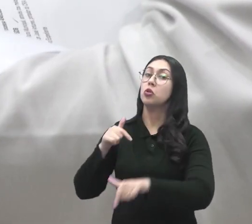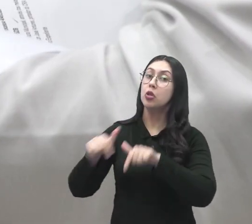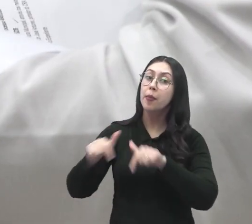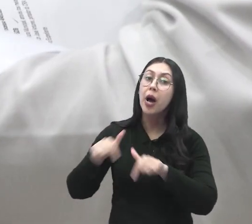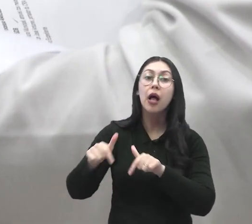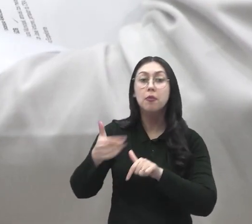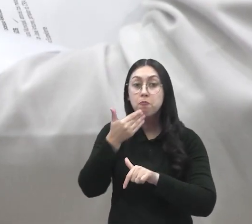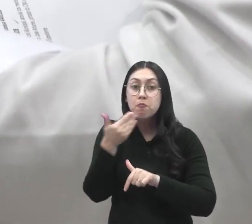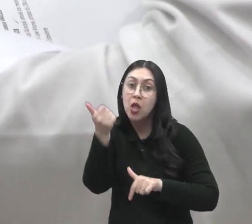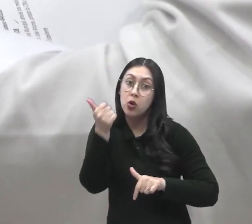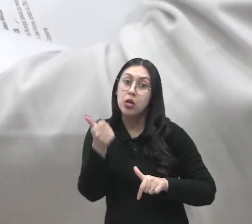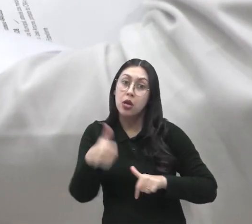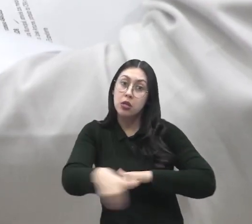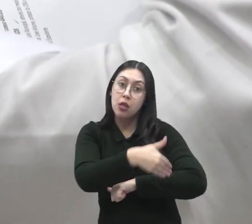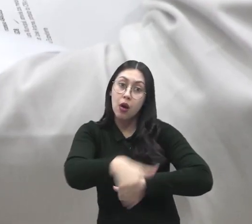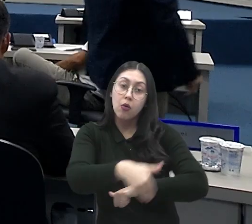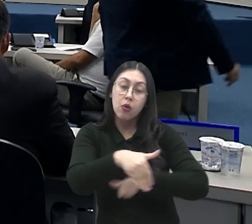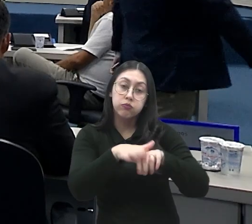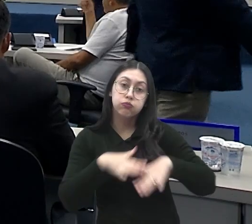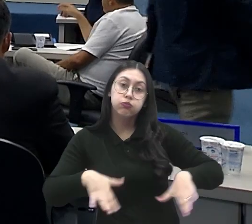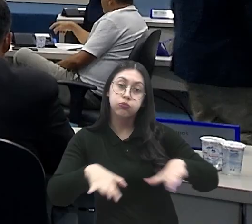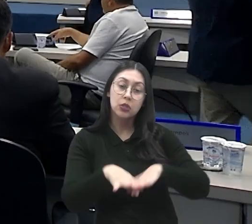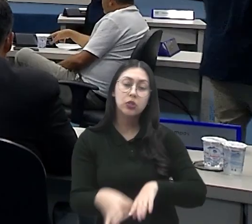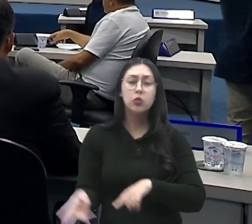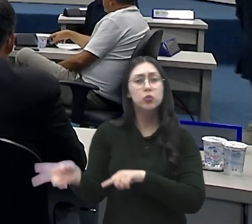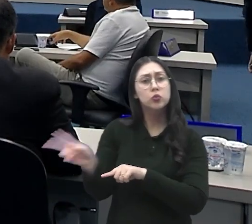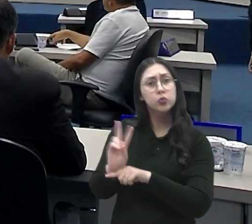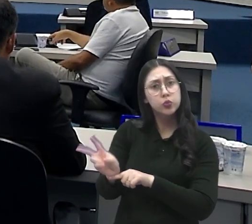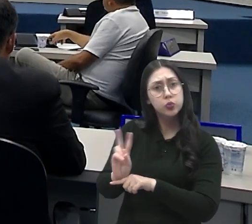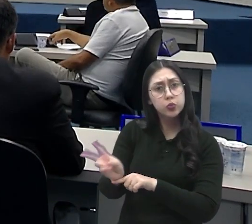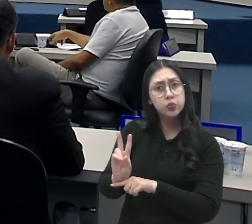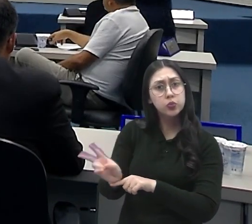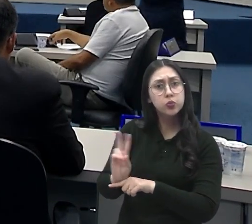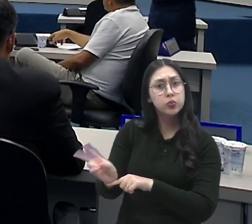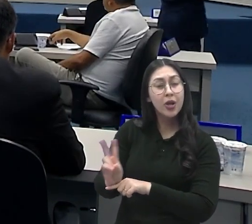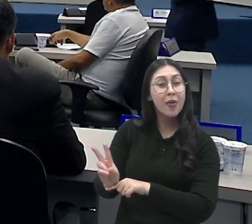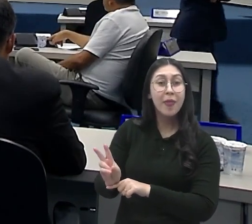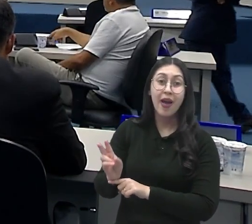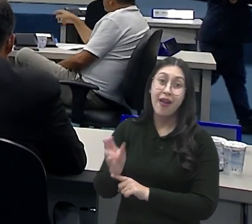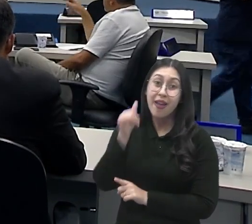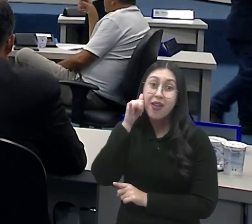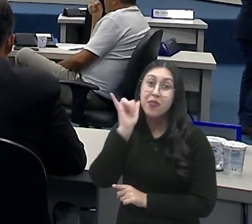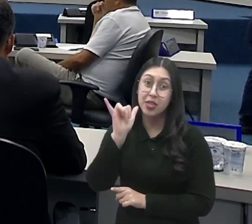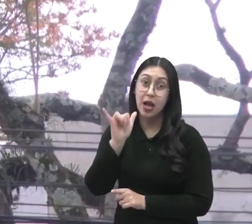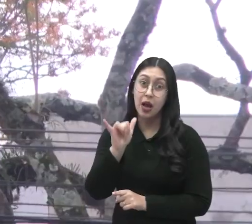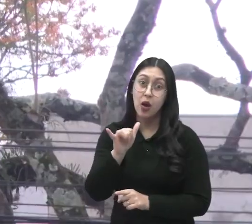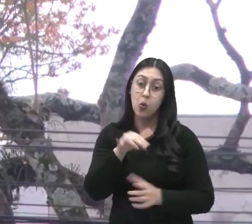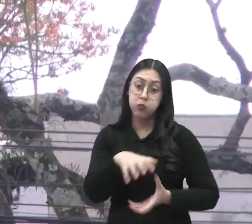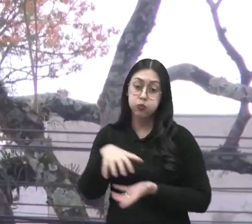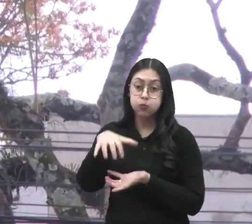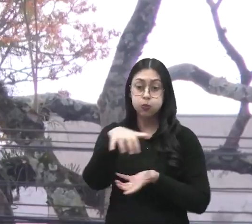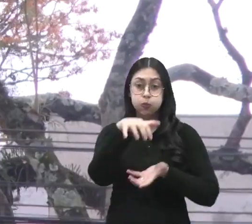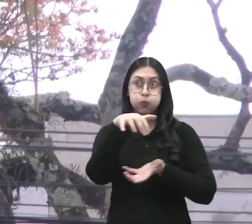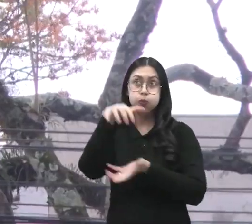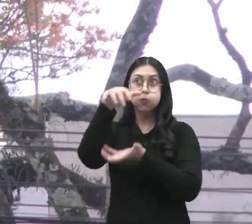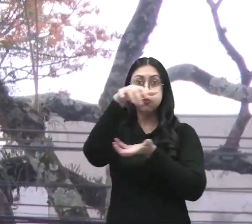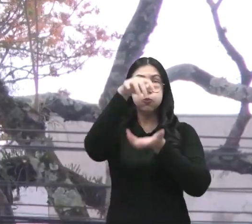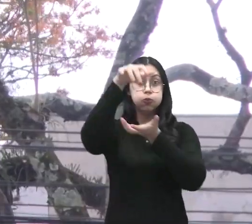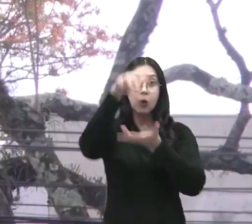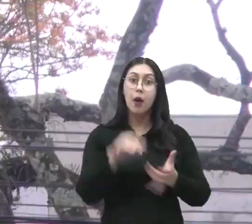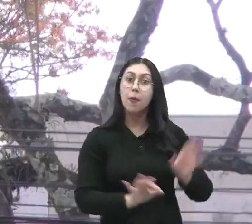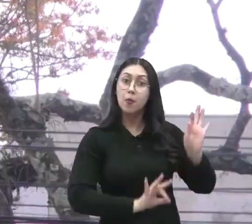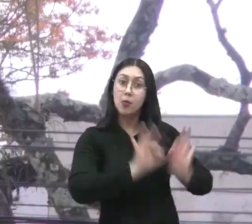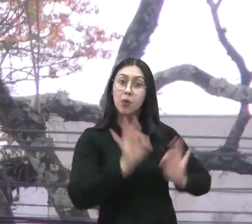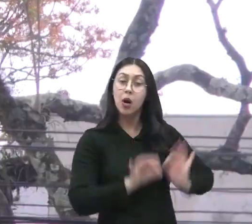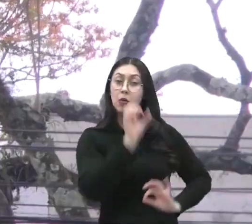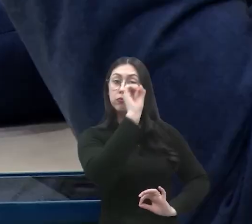melhorias em vias e áreas públicas, fiscalização preventiva contra a soltura de balões, implantação de semáforos